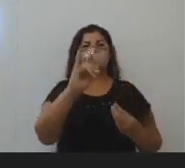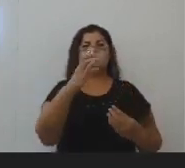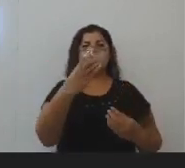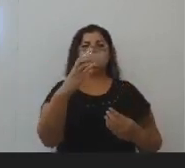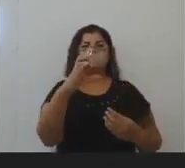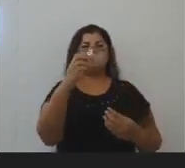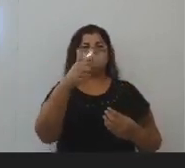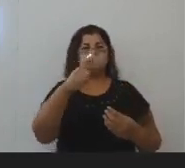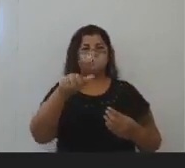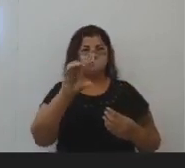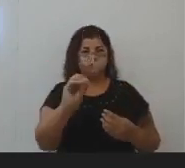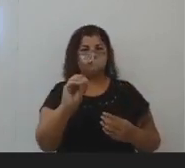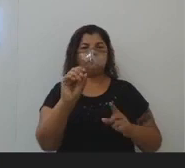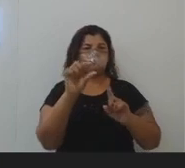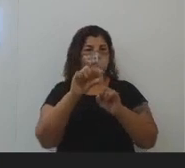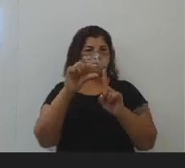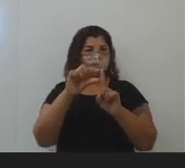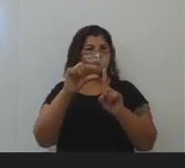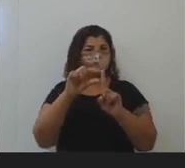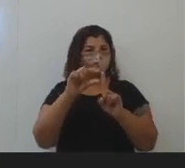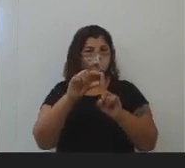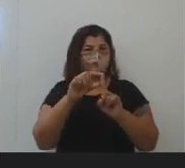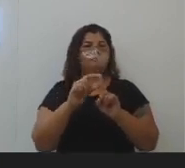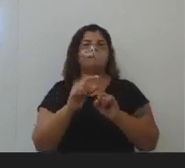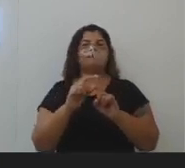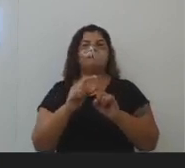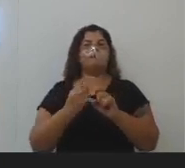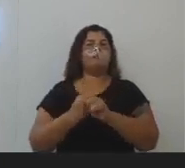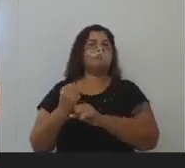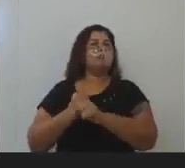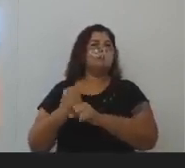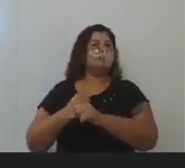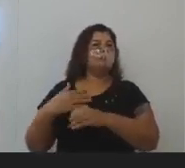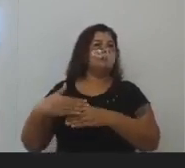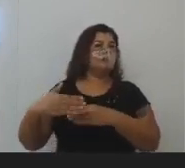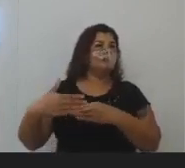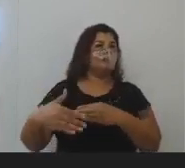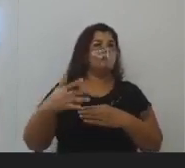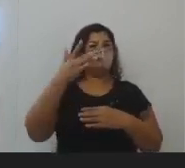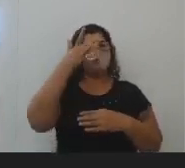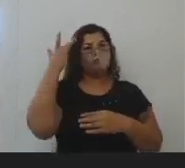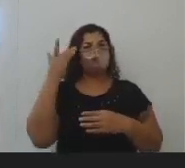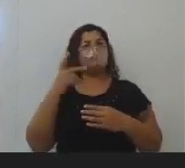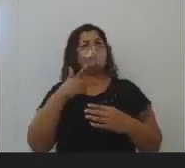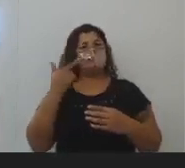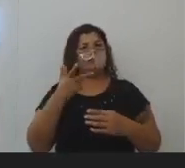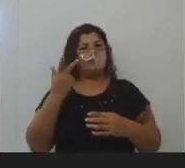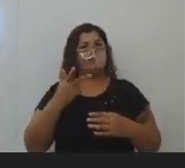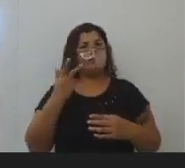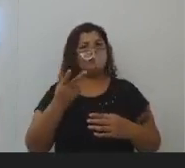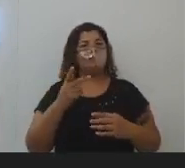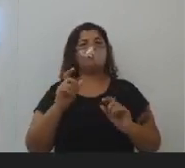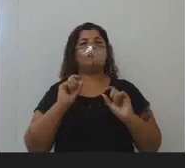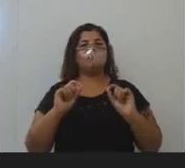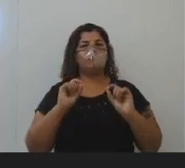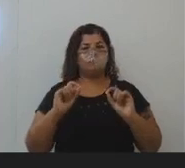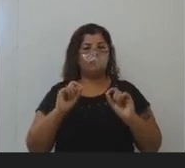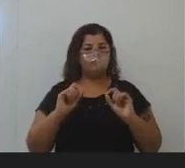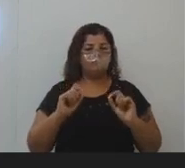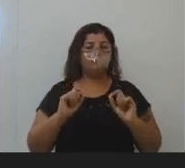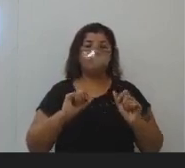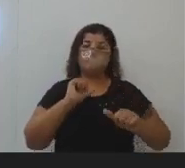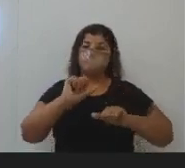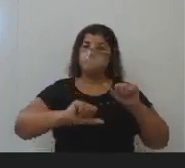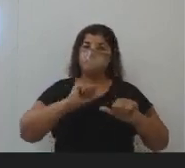Muitas pessoas disseram durante muito tempo, e aí é um estranhamento de realidade, de coisas que a gente precisa